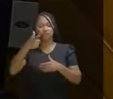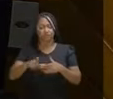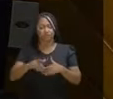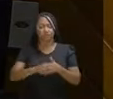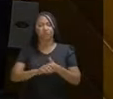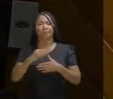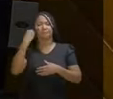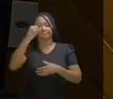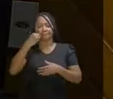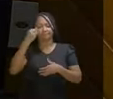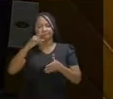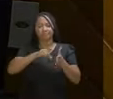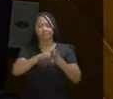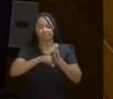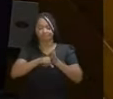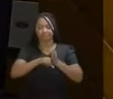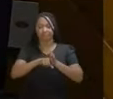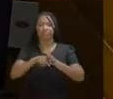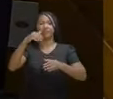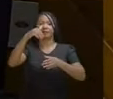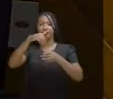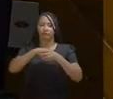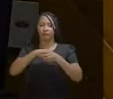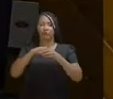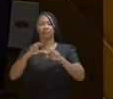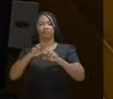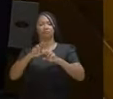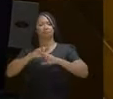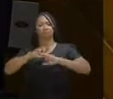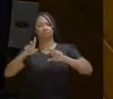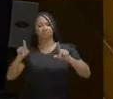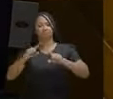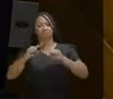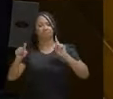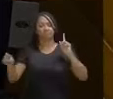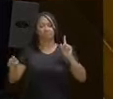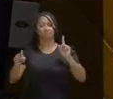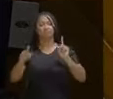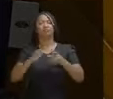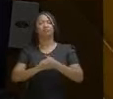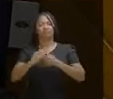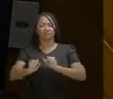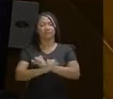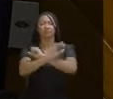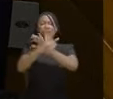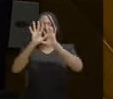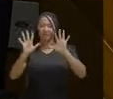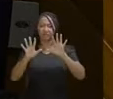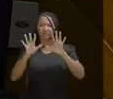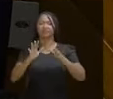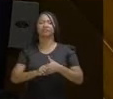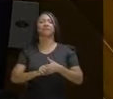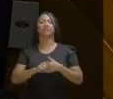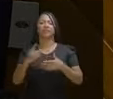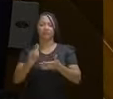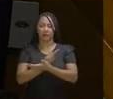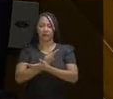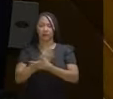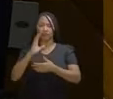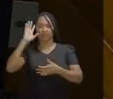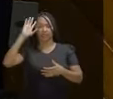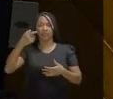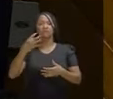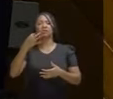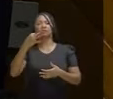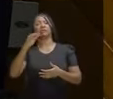posição, uma vez que o voto divergente, ao explorar com mais clareza as razões subjacentes da decisão do